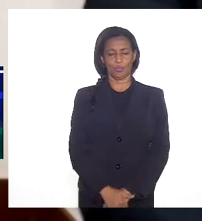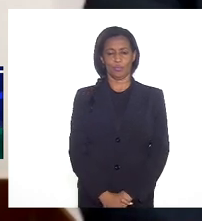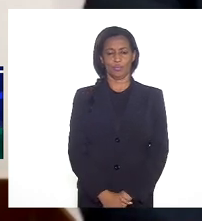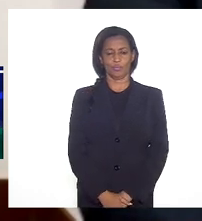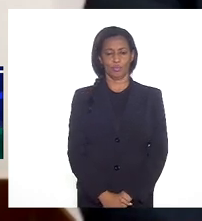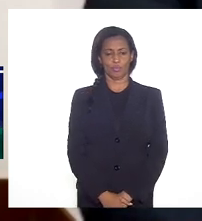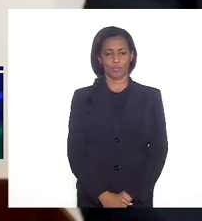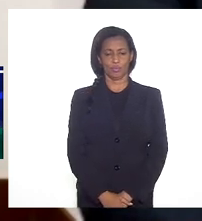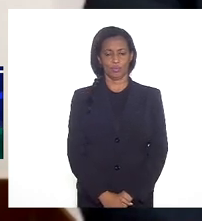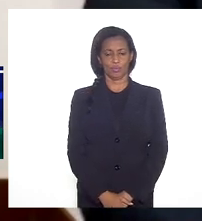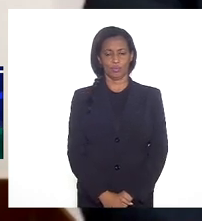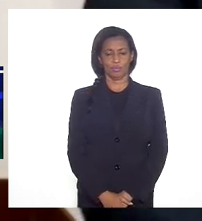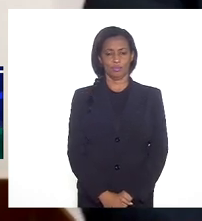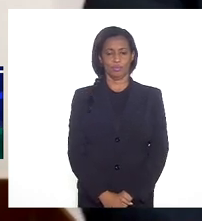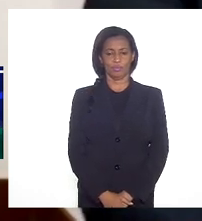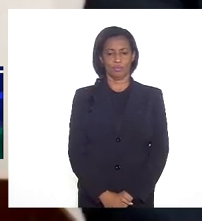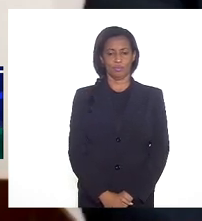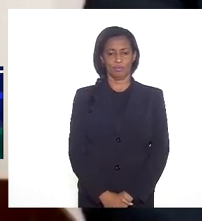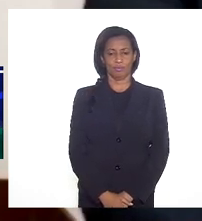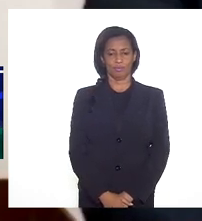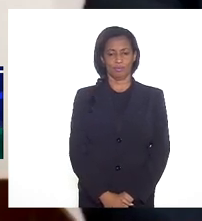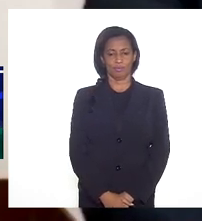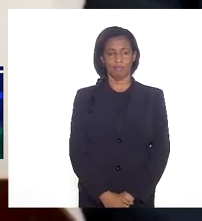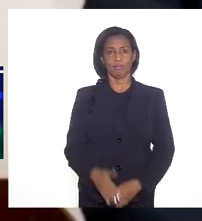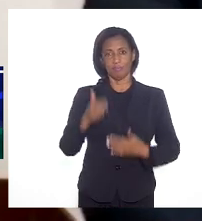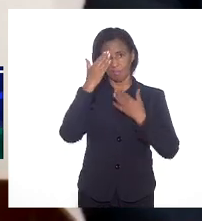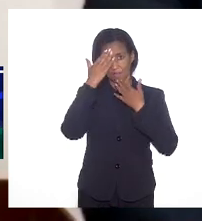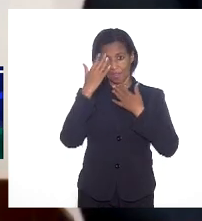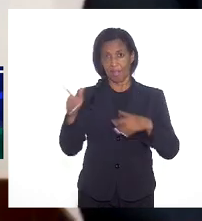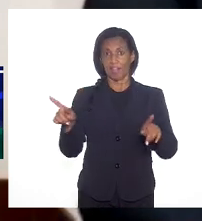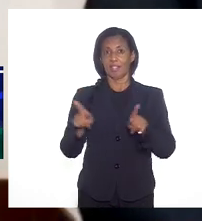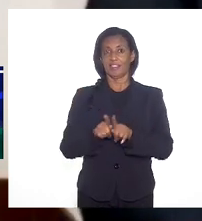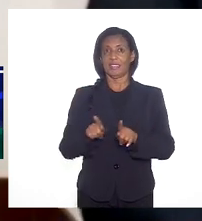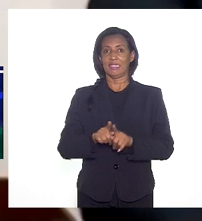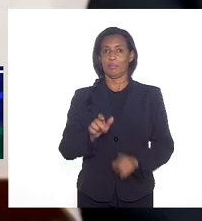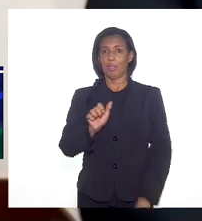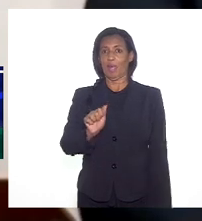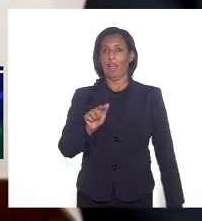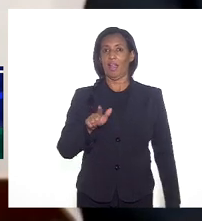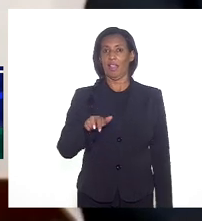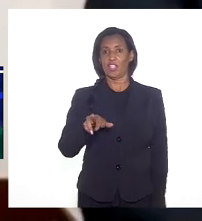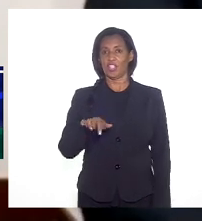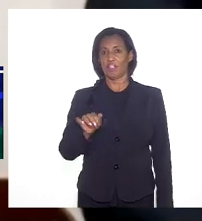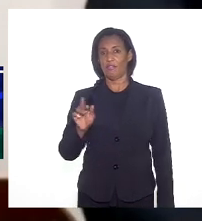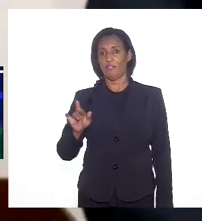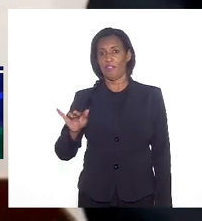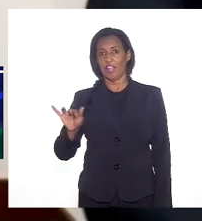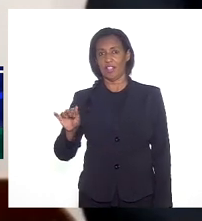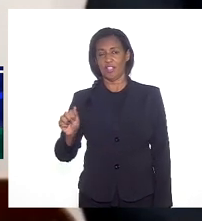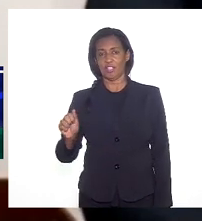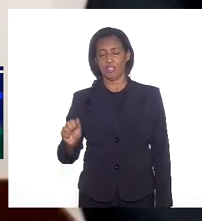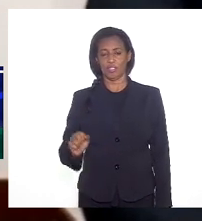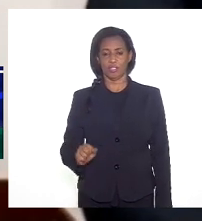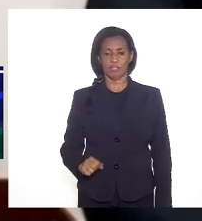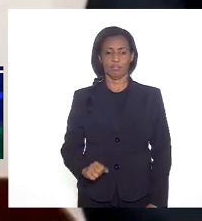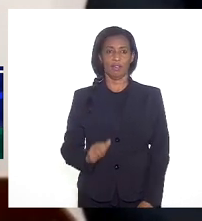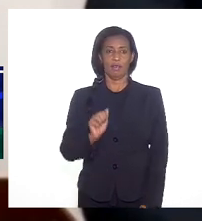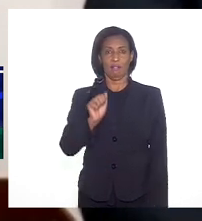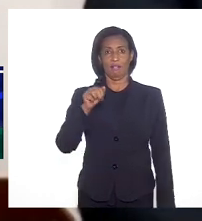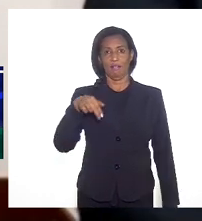deputado Anderson Alexandre agradecer também o Alexandre Freitas deputado Anderson Moraes